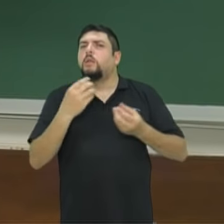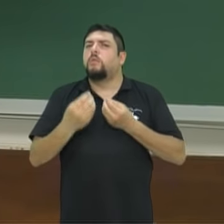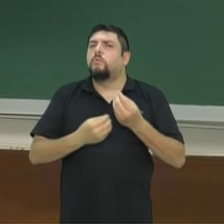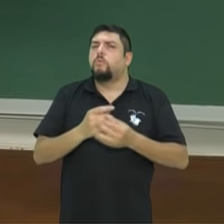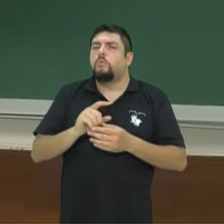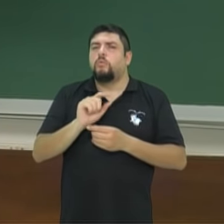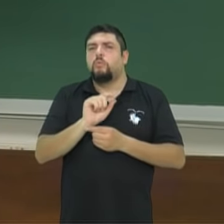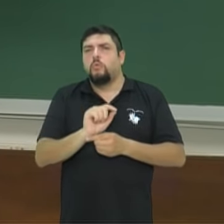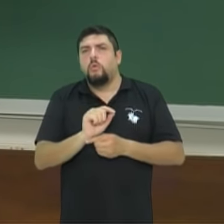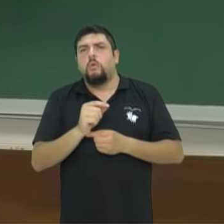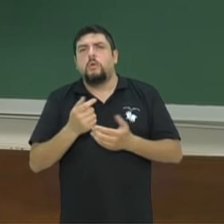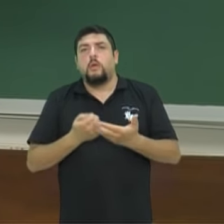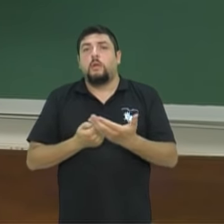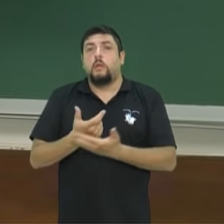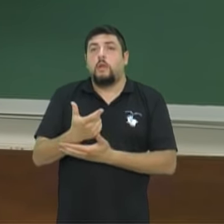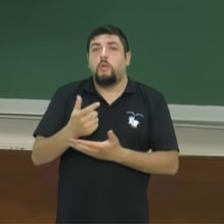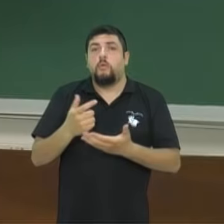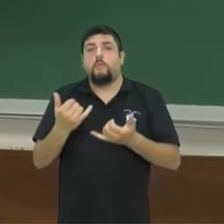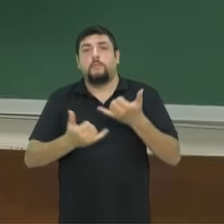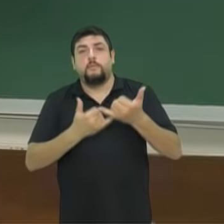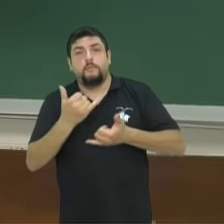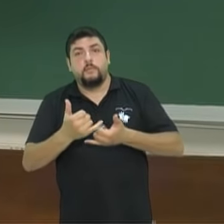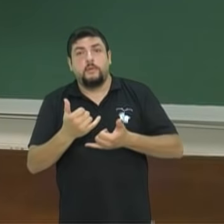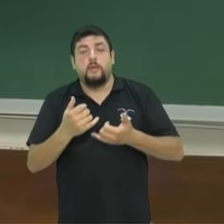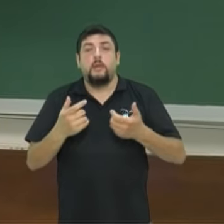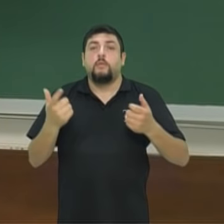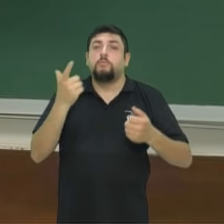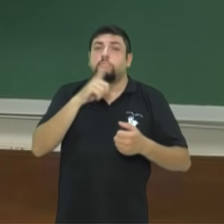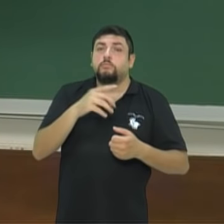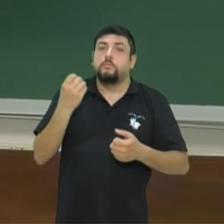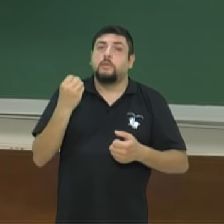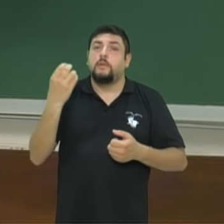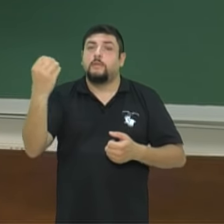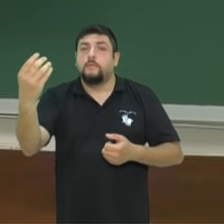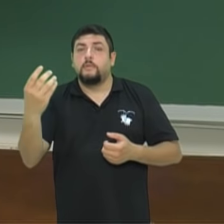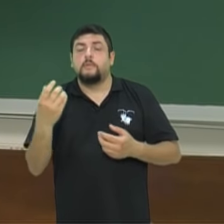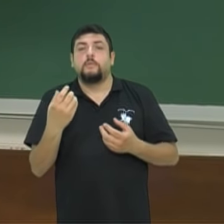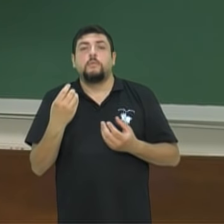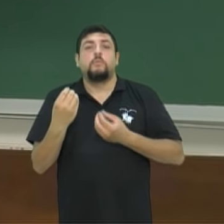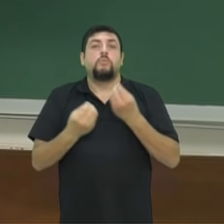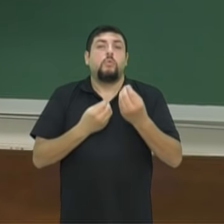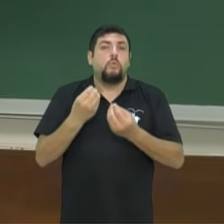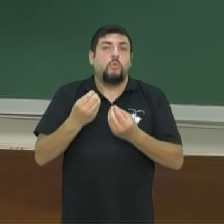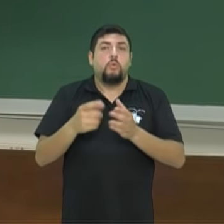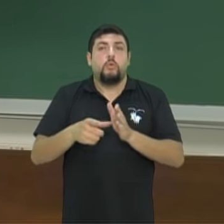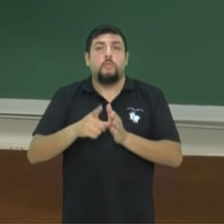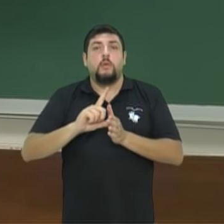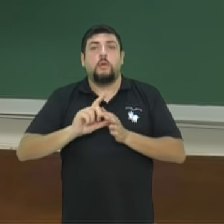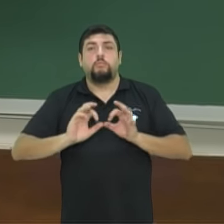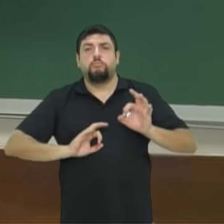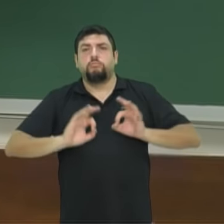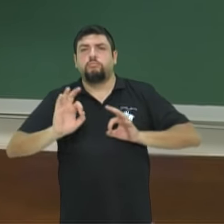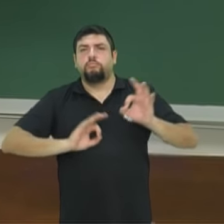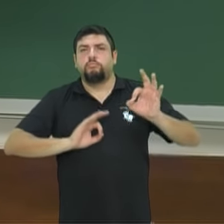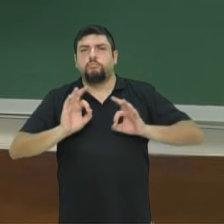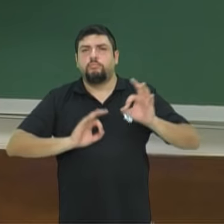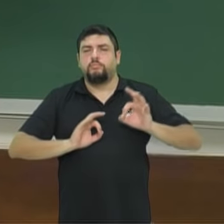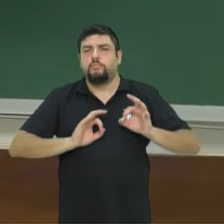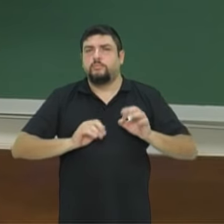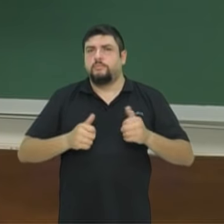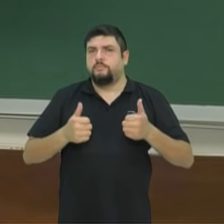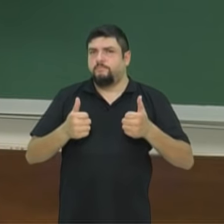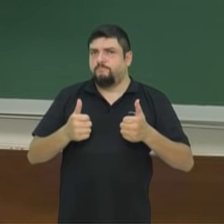comprar um brinquedo, de fazer uma viagem, um passeio, enfim. Como que a gente faz um planejamento financeiro,